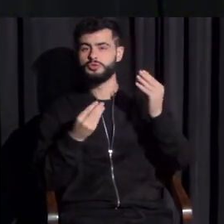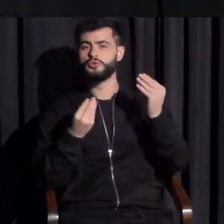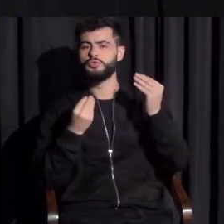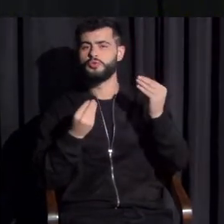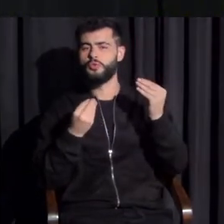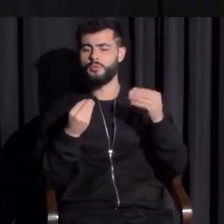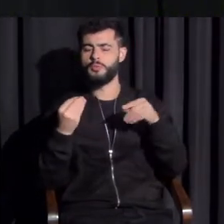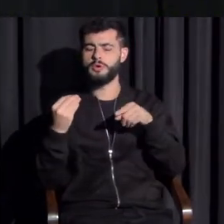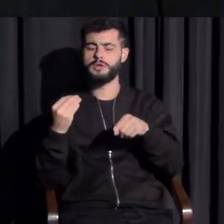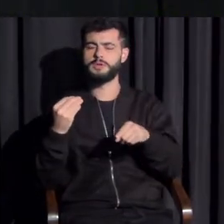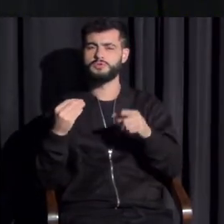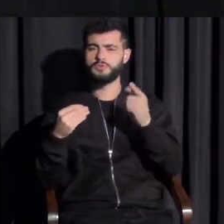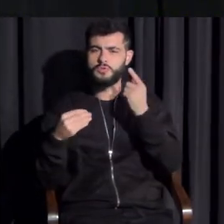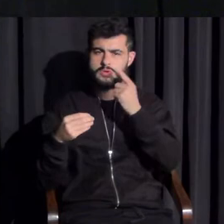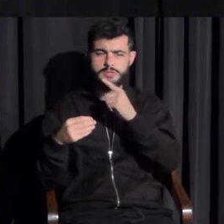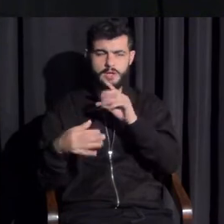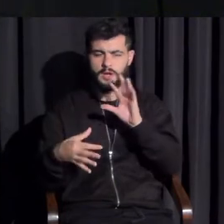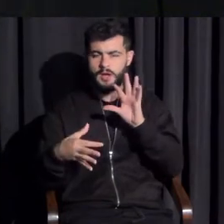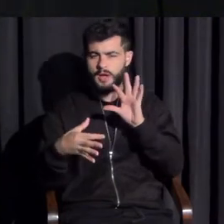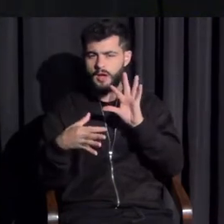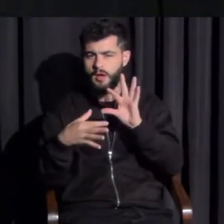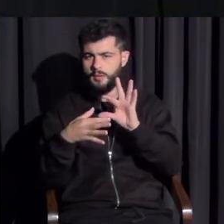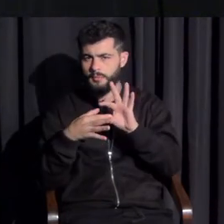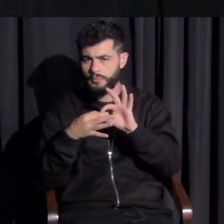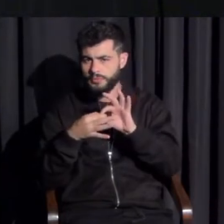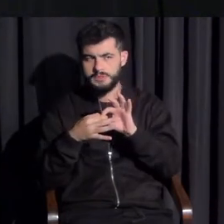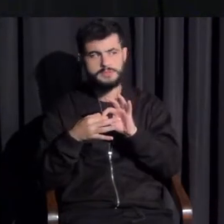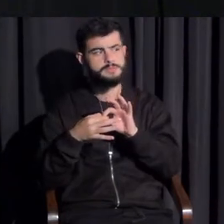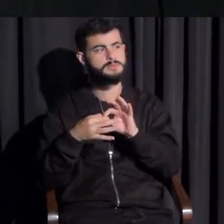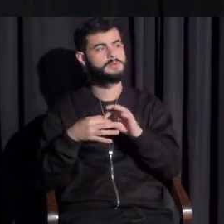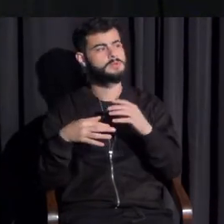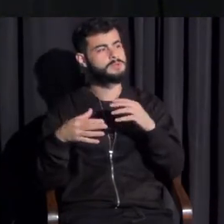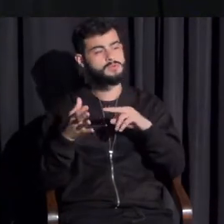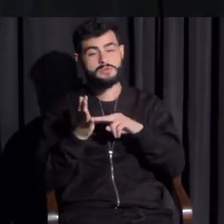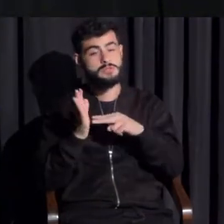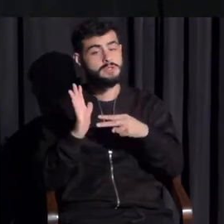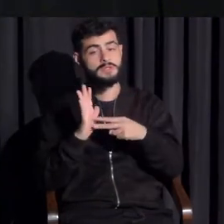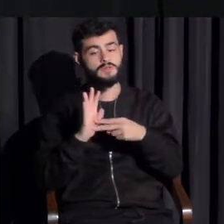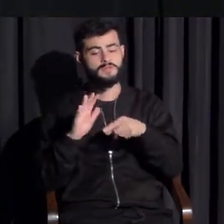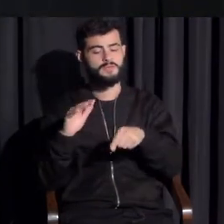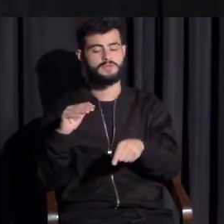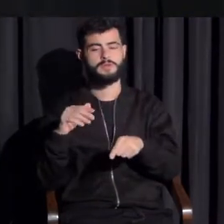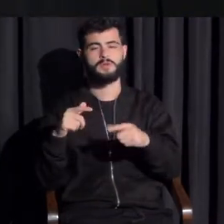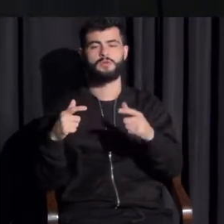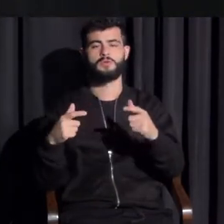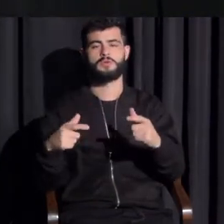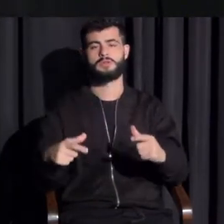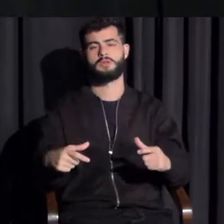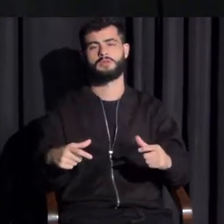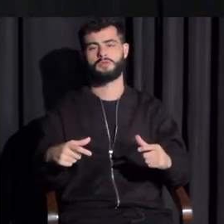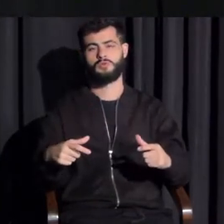aproximando da construção mesma desse território, da construção mesma